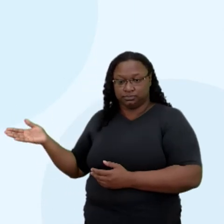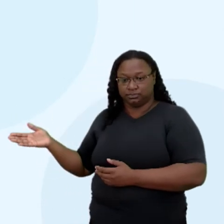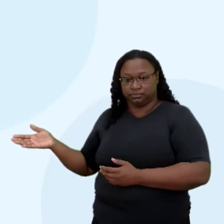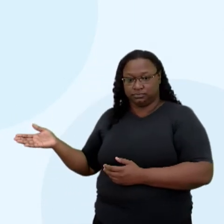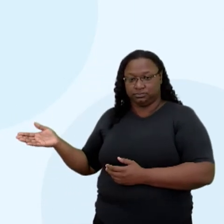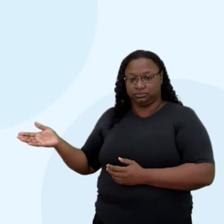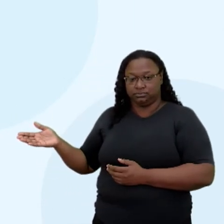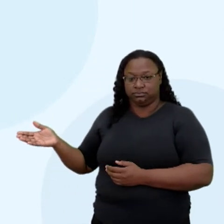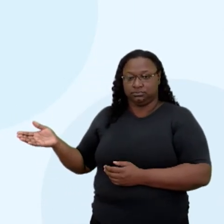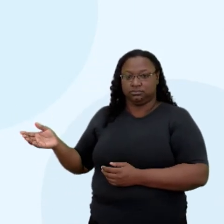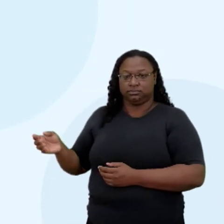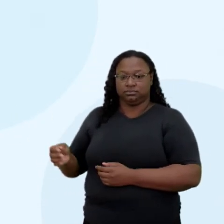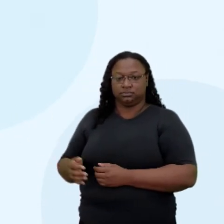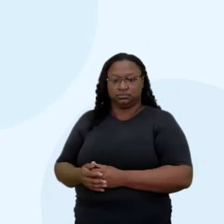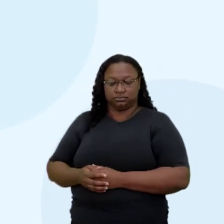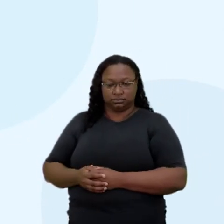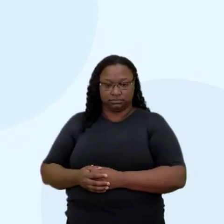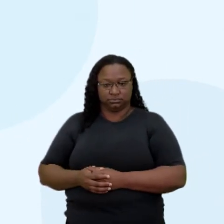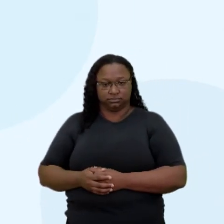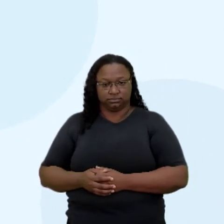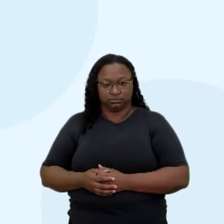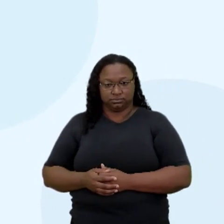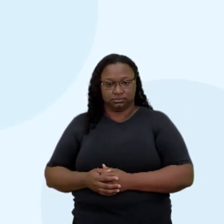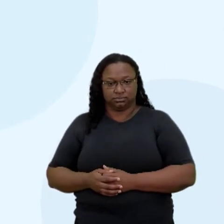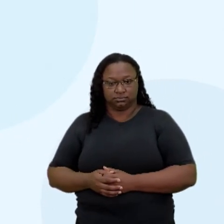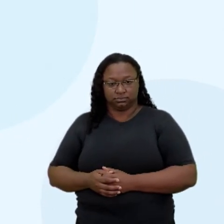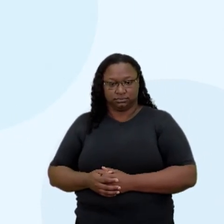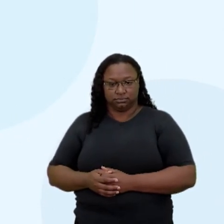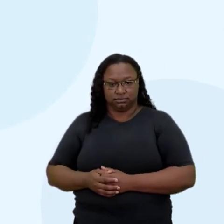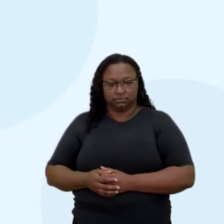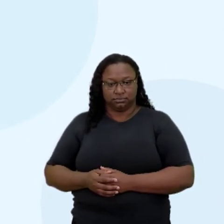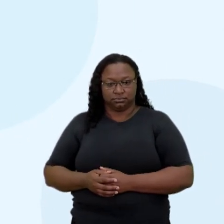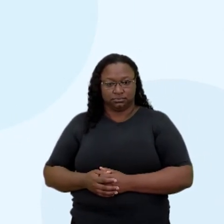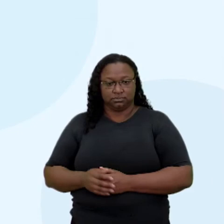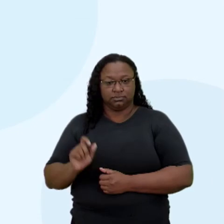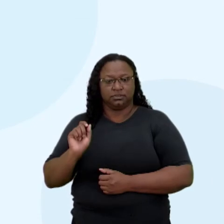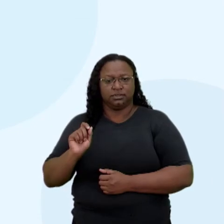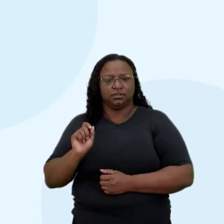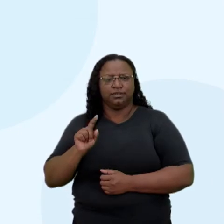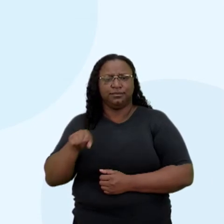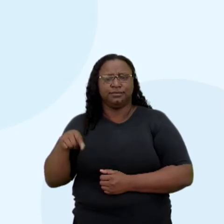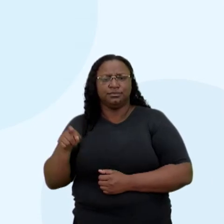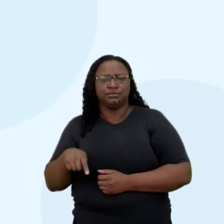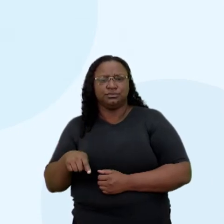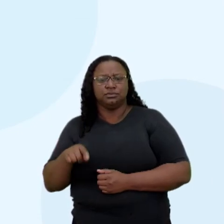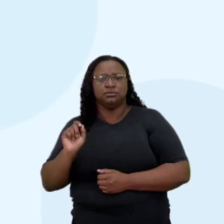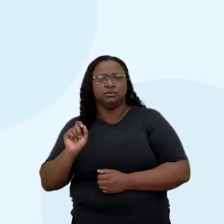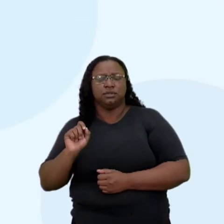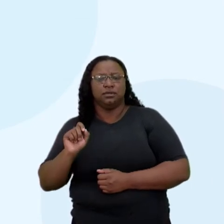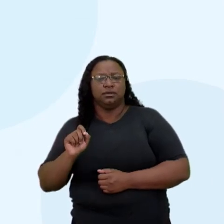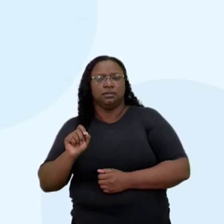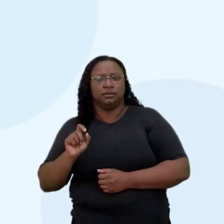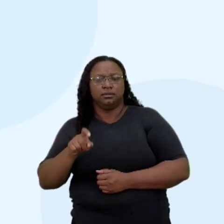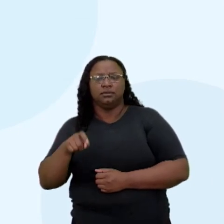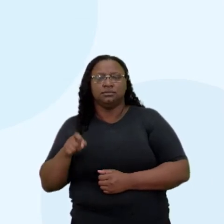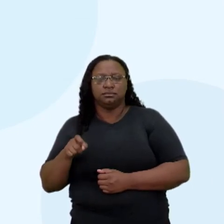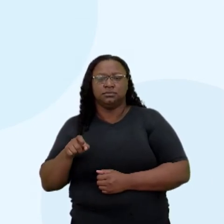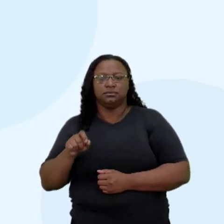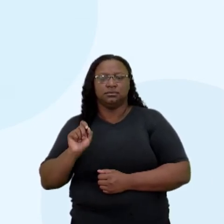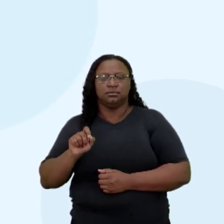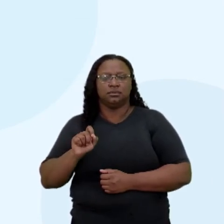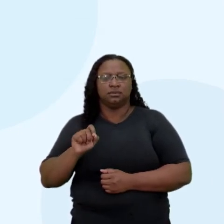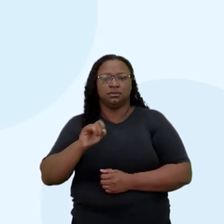ó, multiplicado pelo x. Mas que x é esse? Que y é esse? É o lá do começo da tabela. Tudo